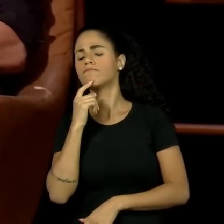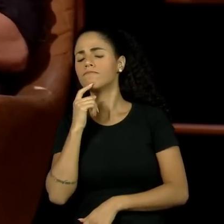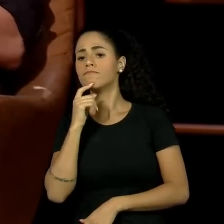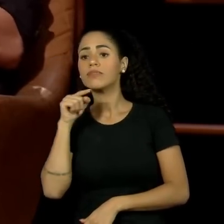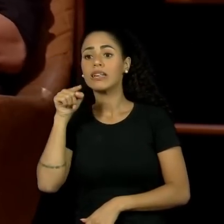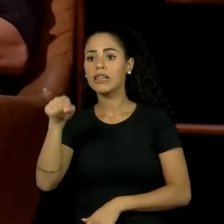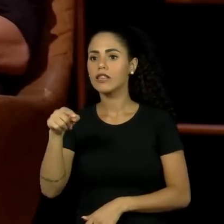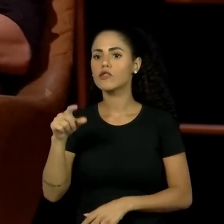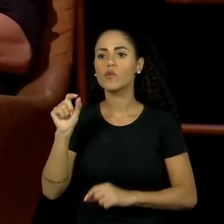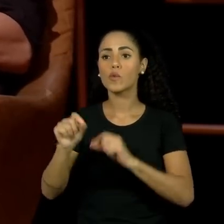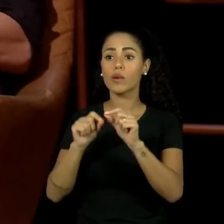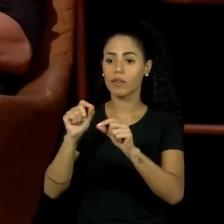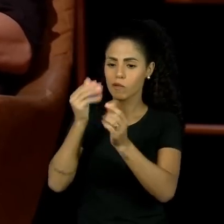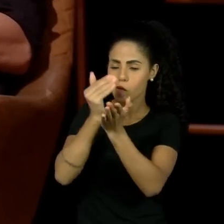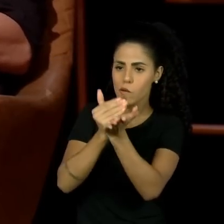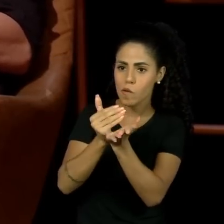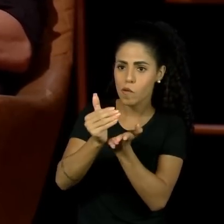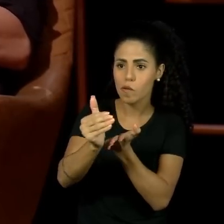O Meursault,